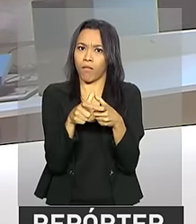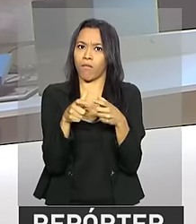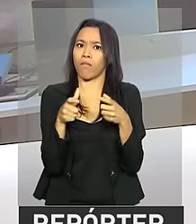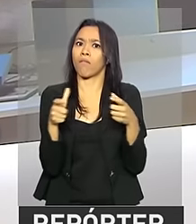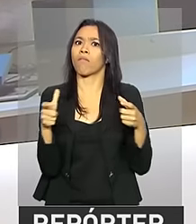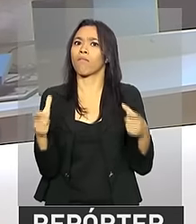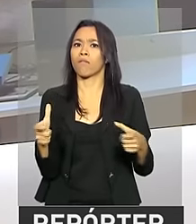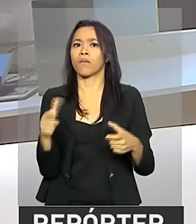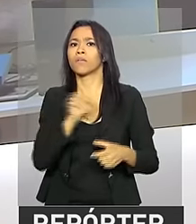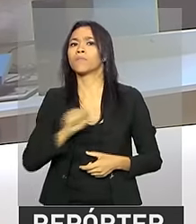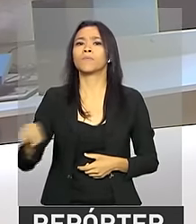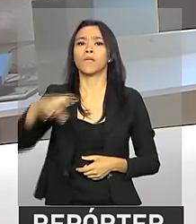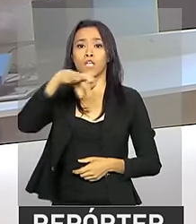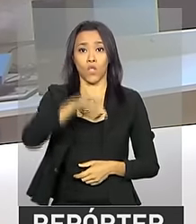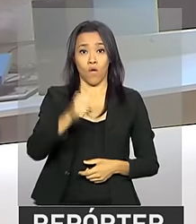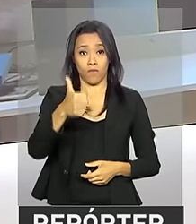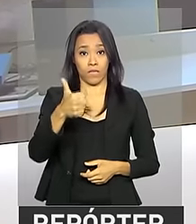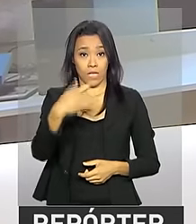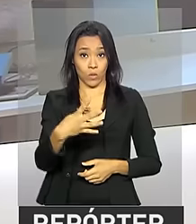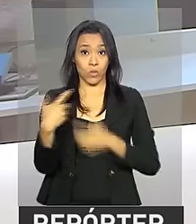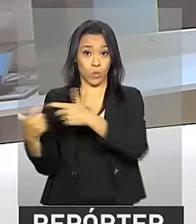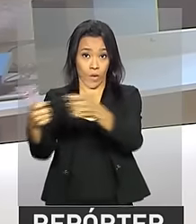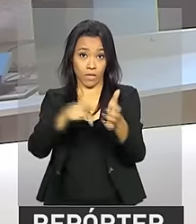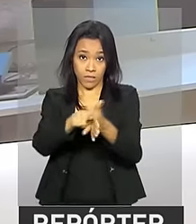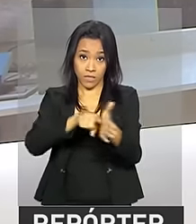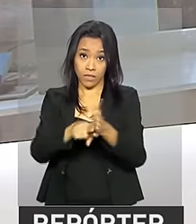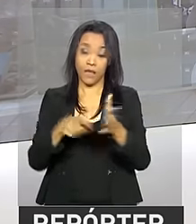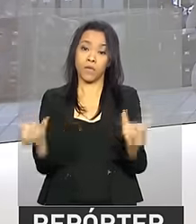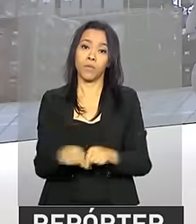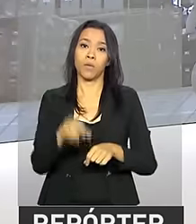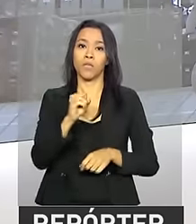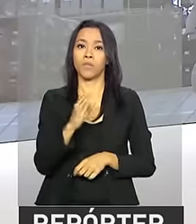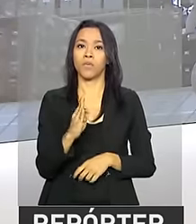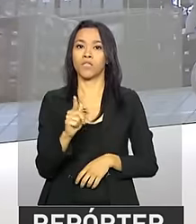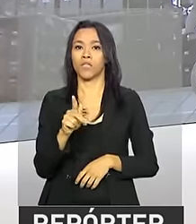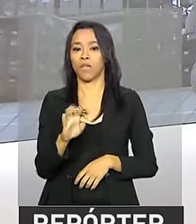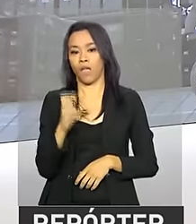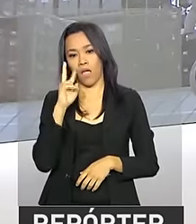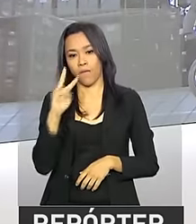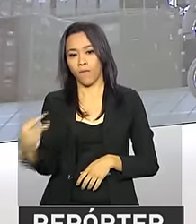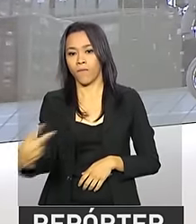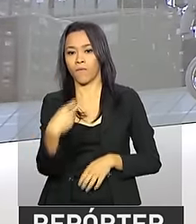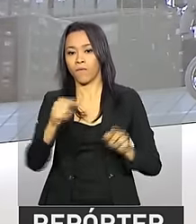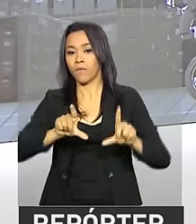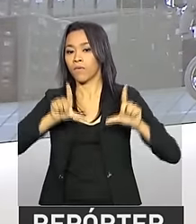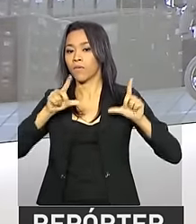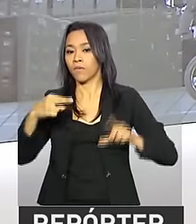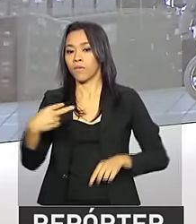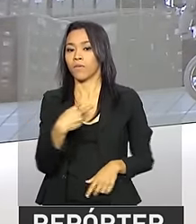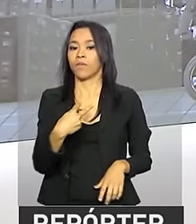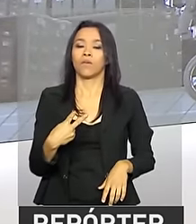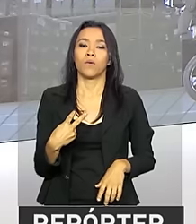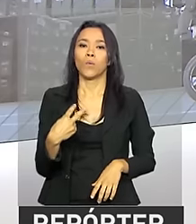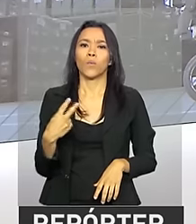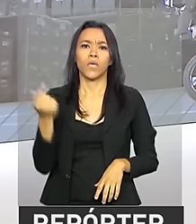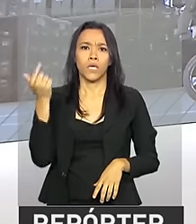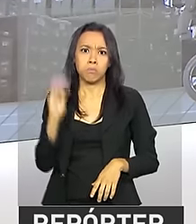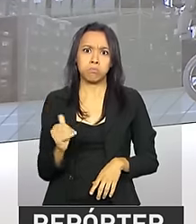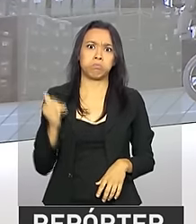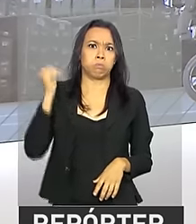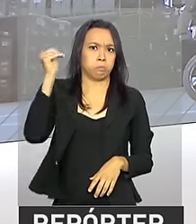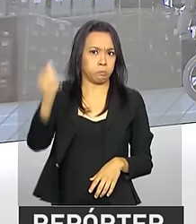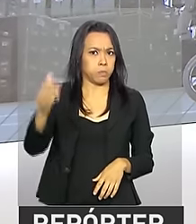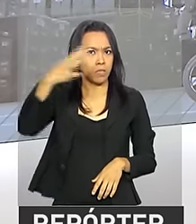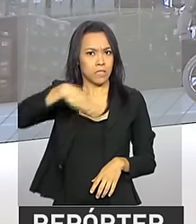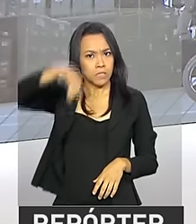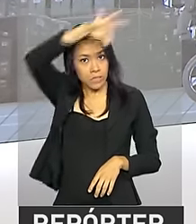pesquisados pelo IBGE. Vamos colocar os números aqui no telão. O maior avanço foi no Espírito